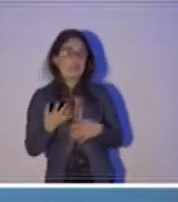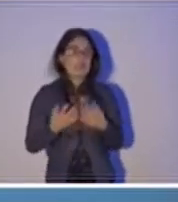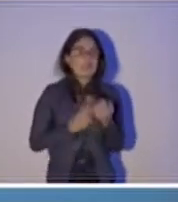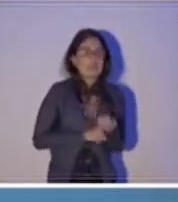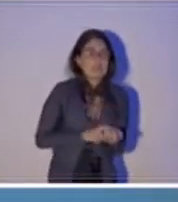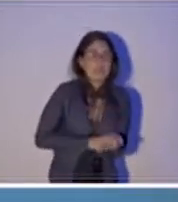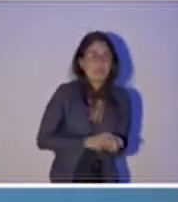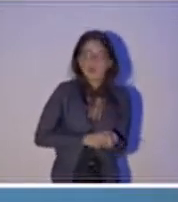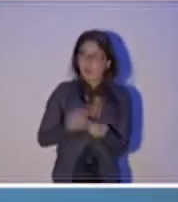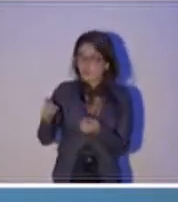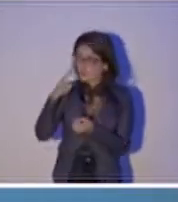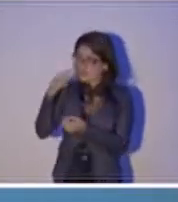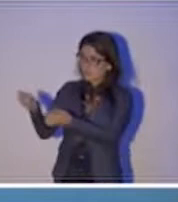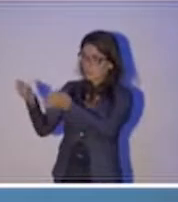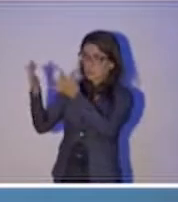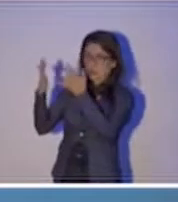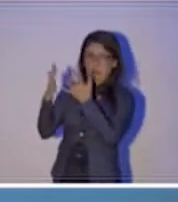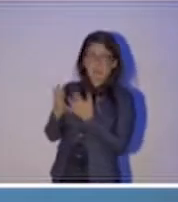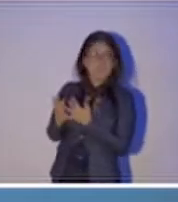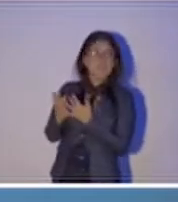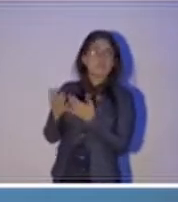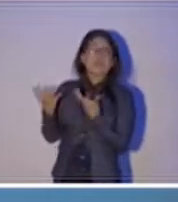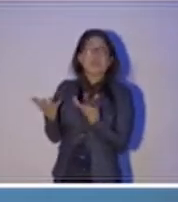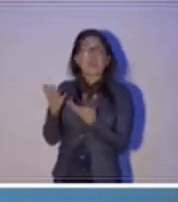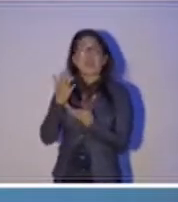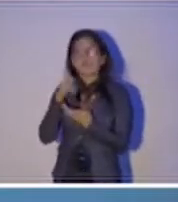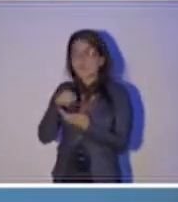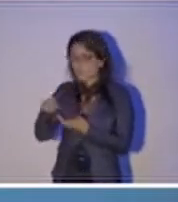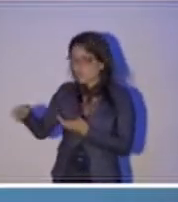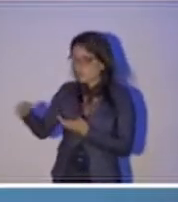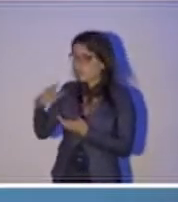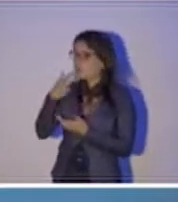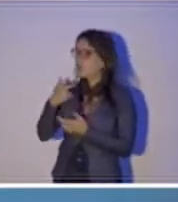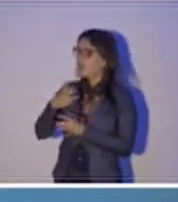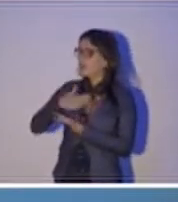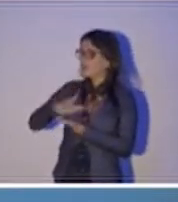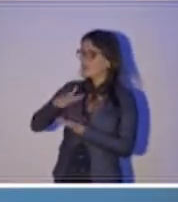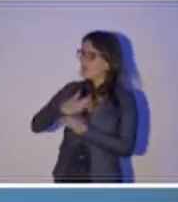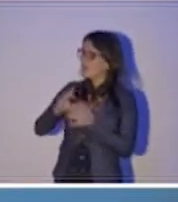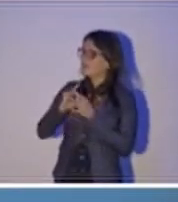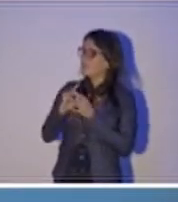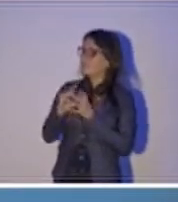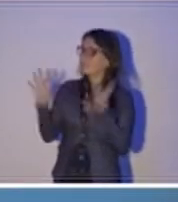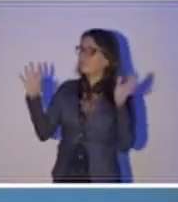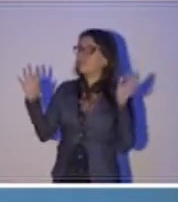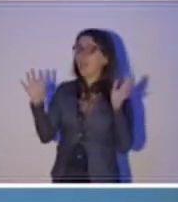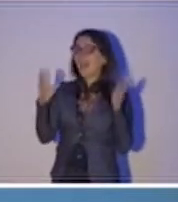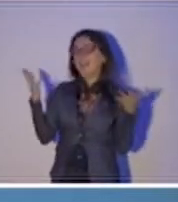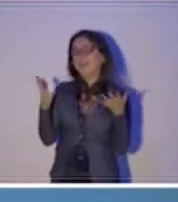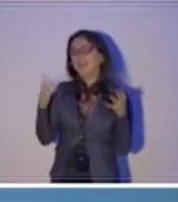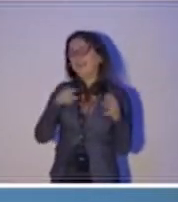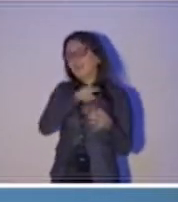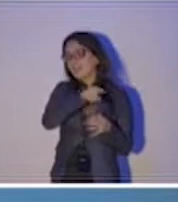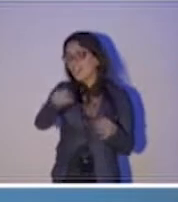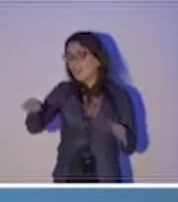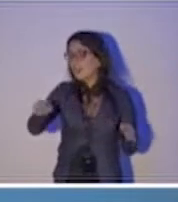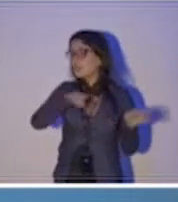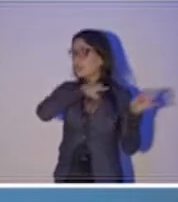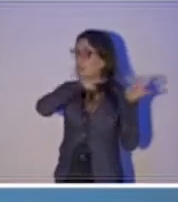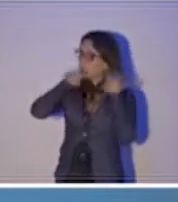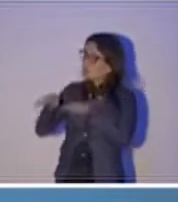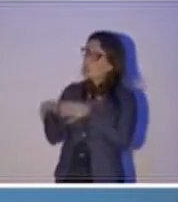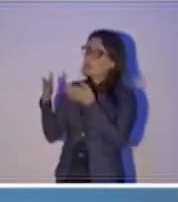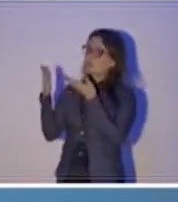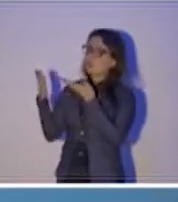me contaram. Então, quero dizer para vocês ficarem muito à vontade. Vocês são o centro das atenções. Mas é porque todo mundo,